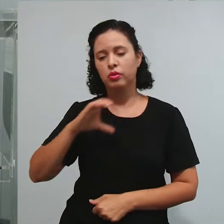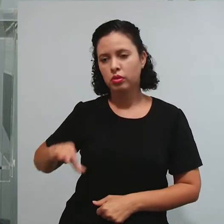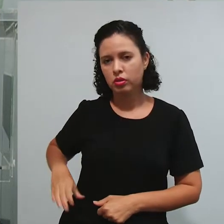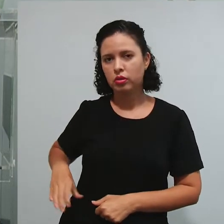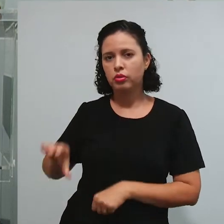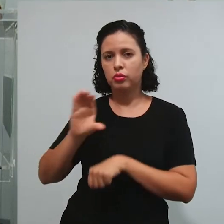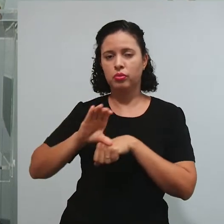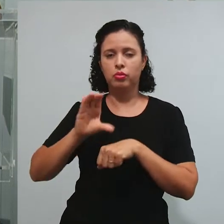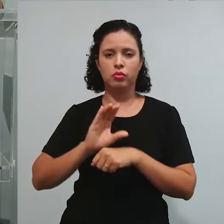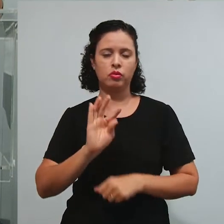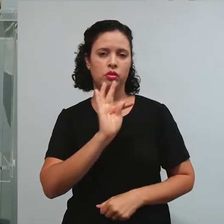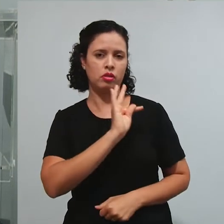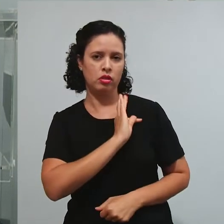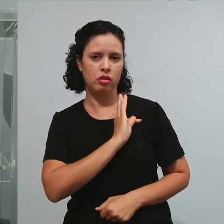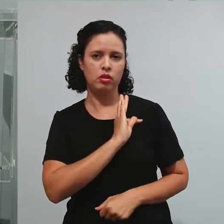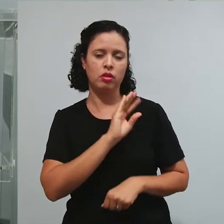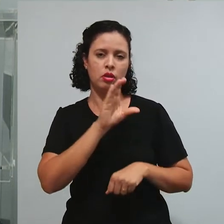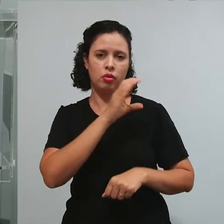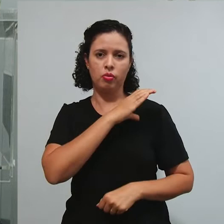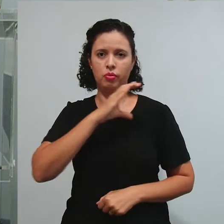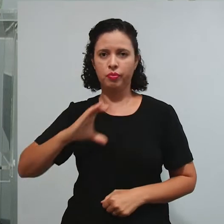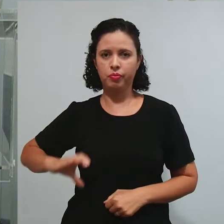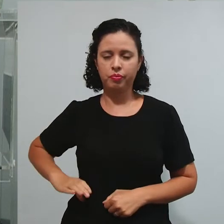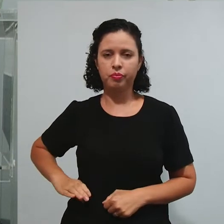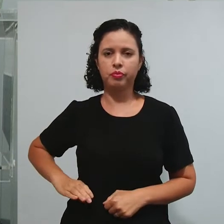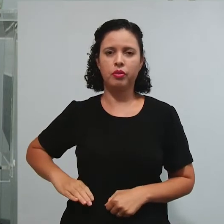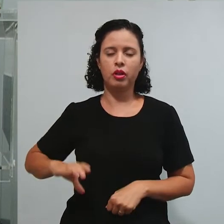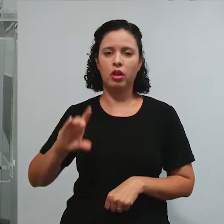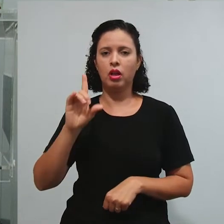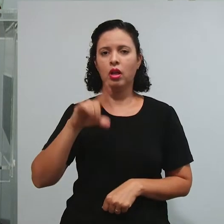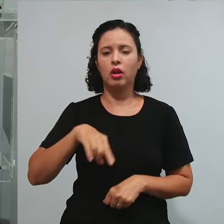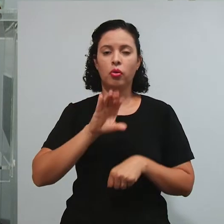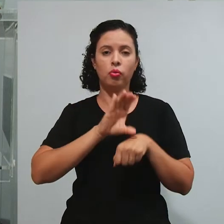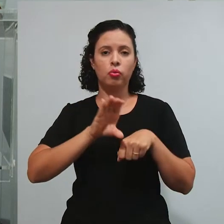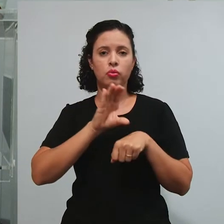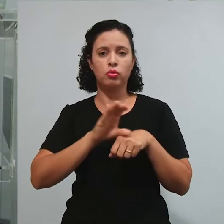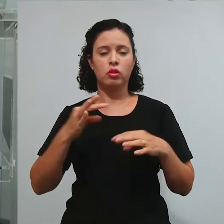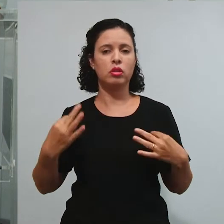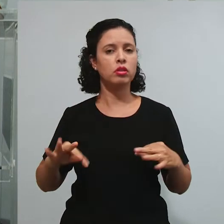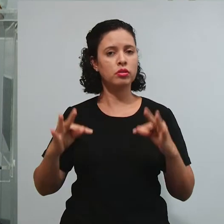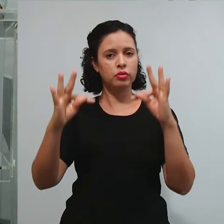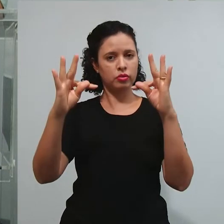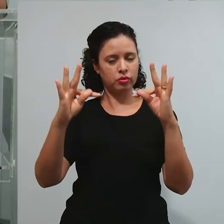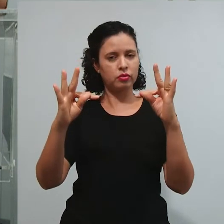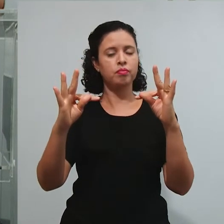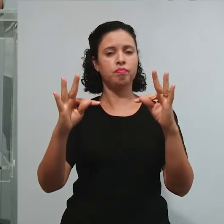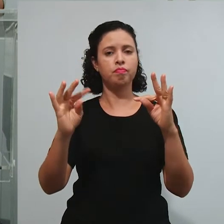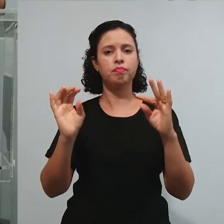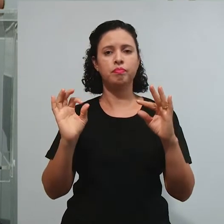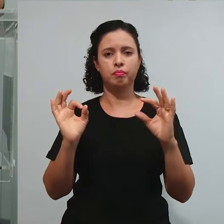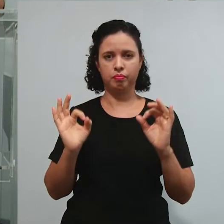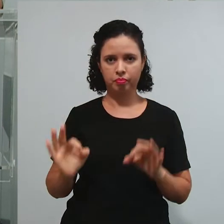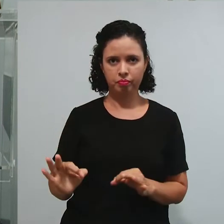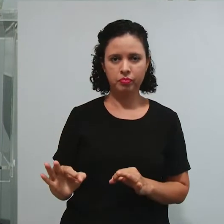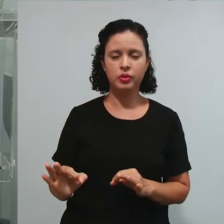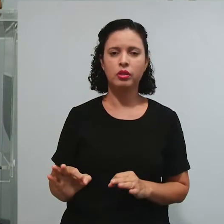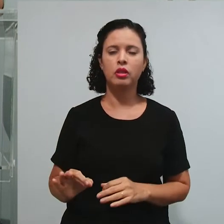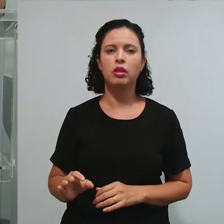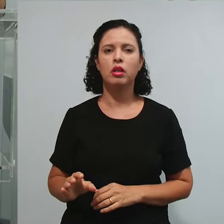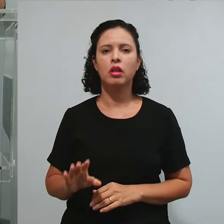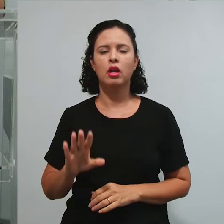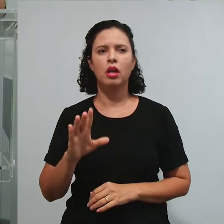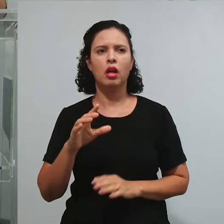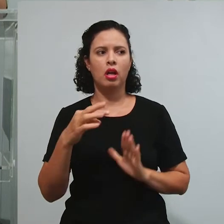curso técnico, coordenação de cursos tecnológicos, tá certo? E não existe assim